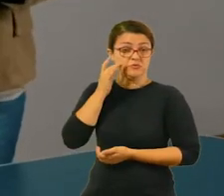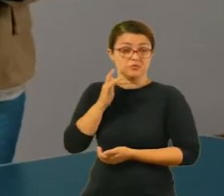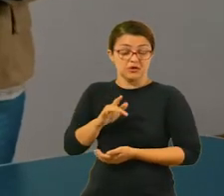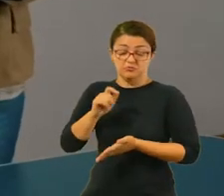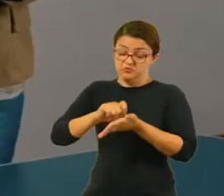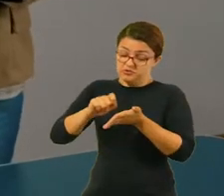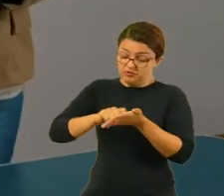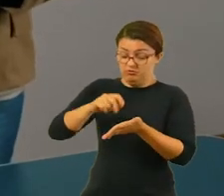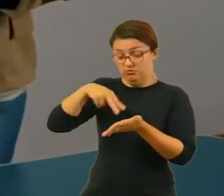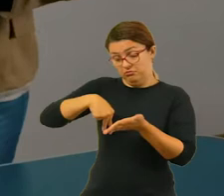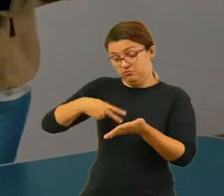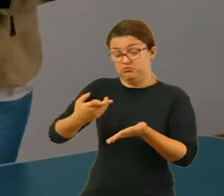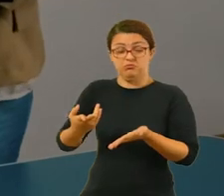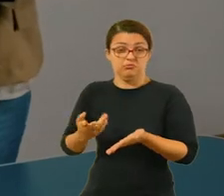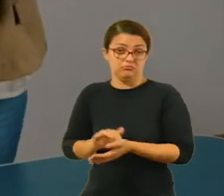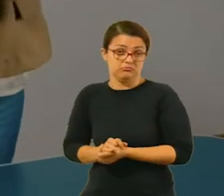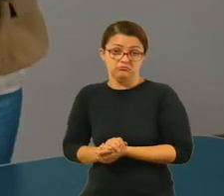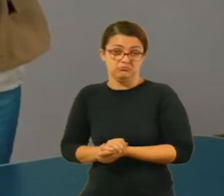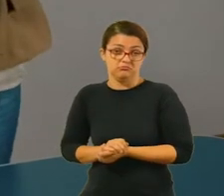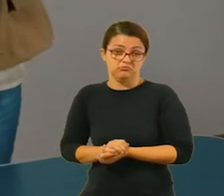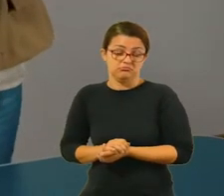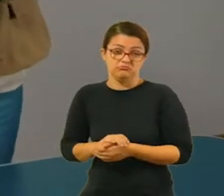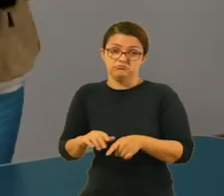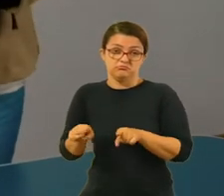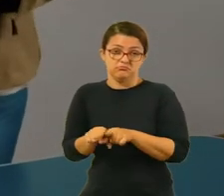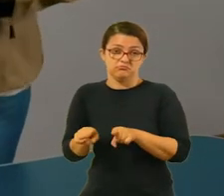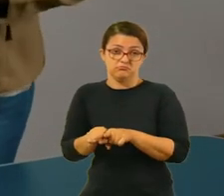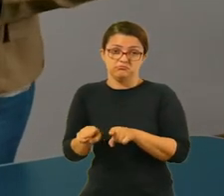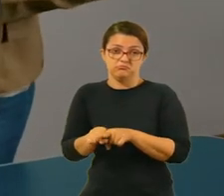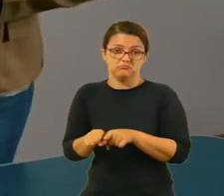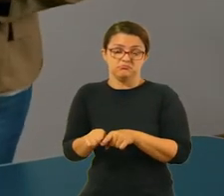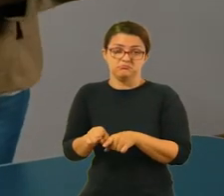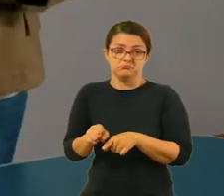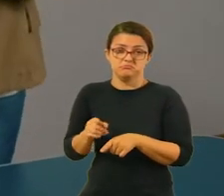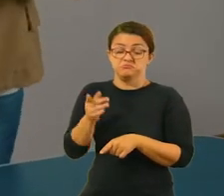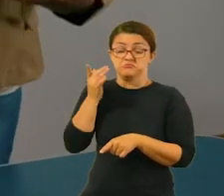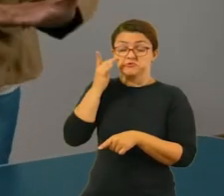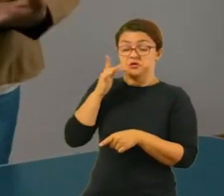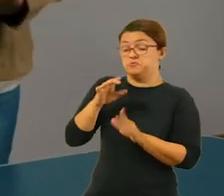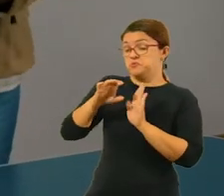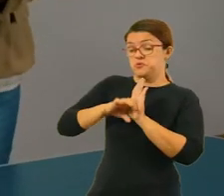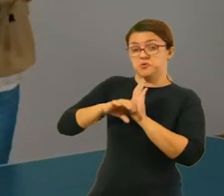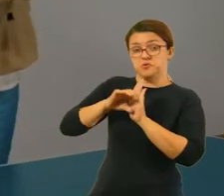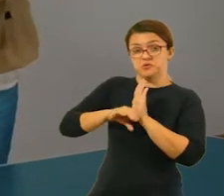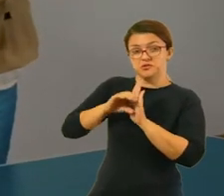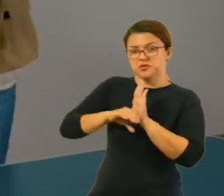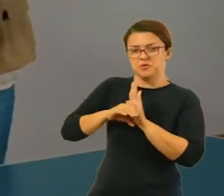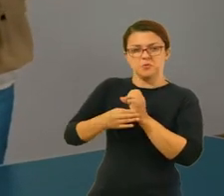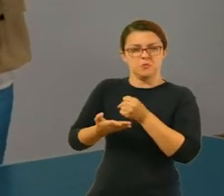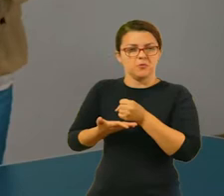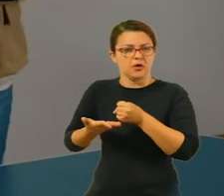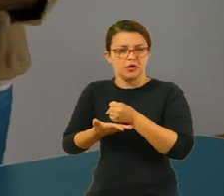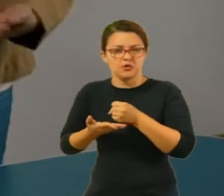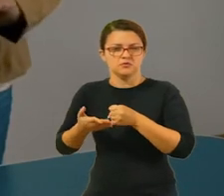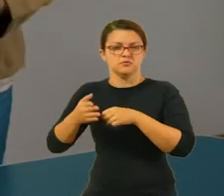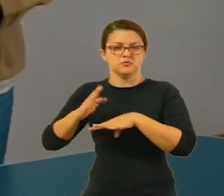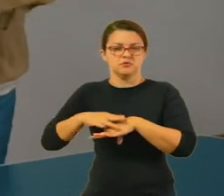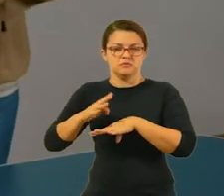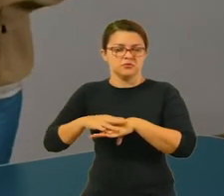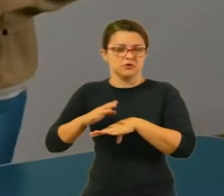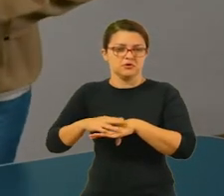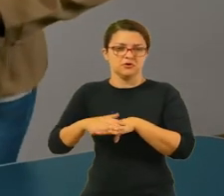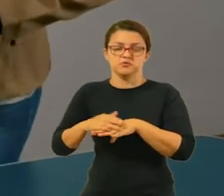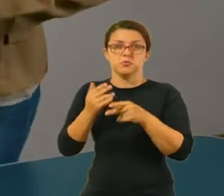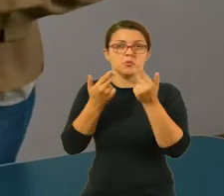esteja alfabetizada, é possível que ela não escreva, é possível que ela ainda não tenha alguns conceitos básicos